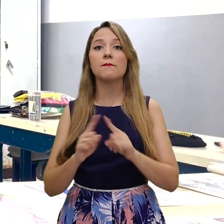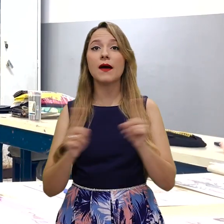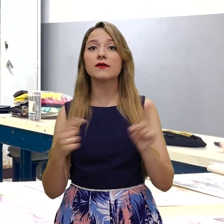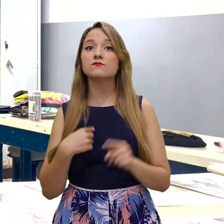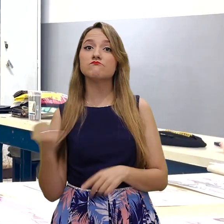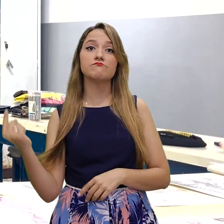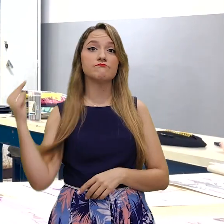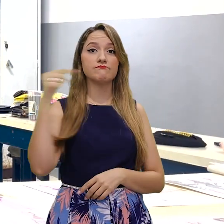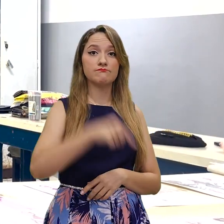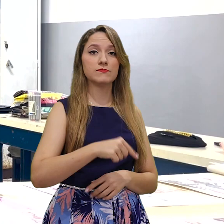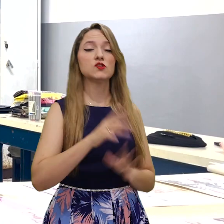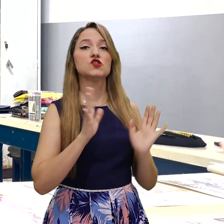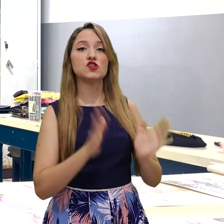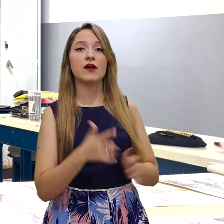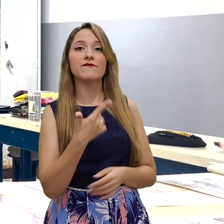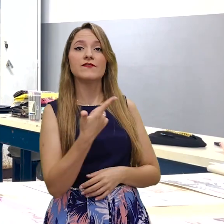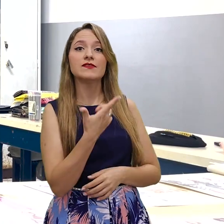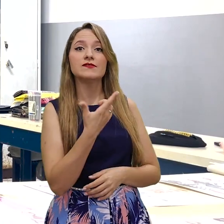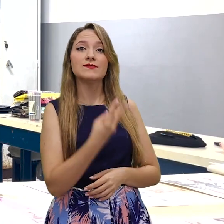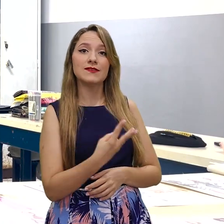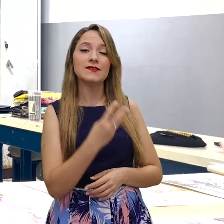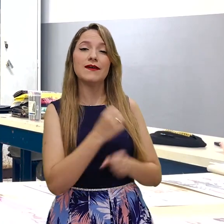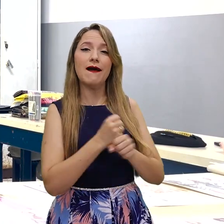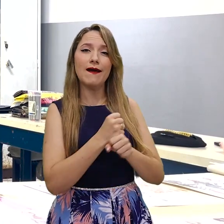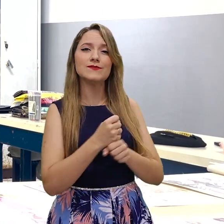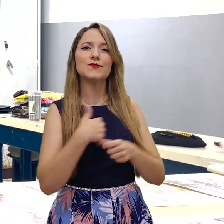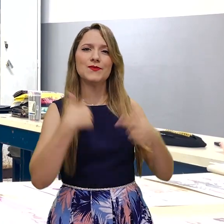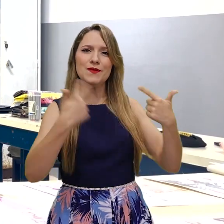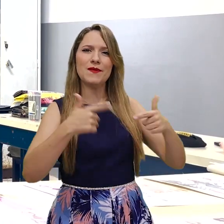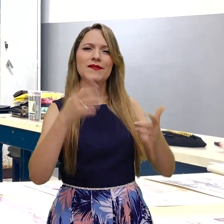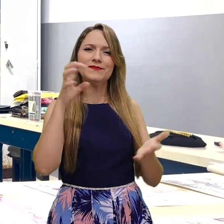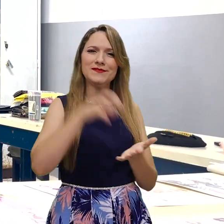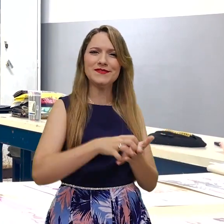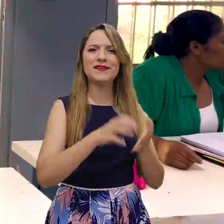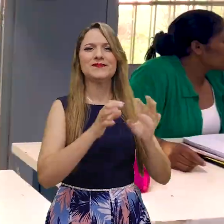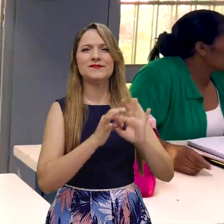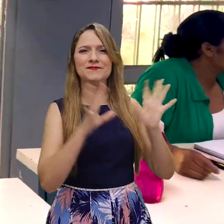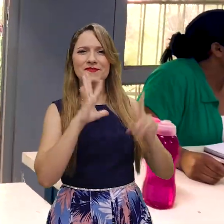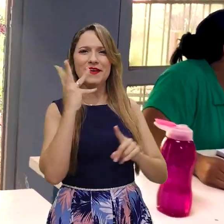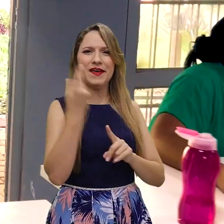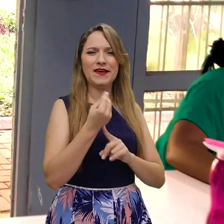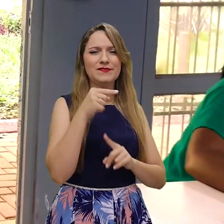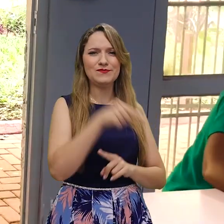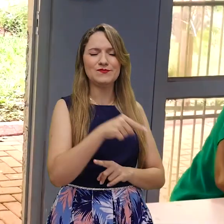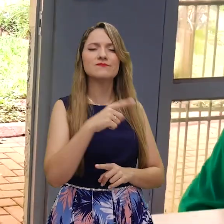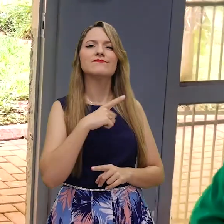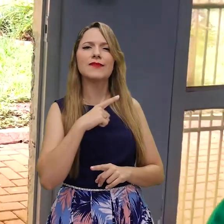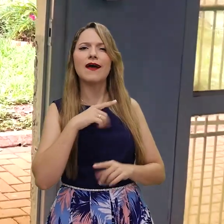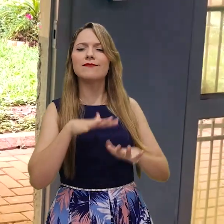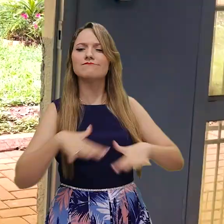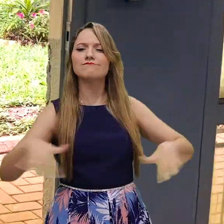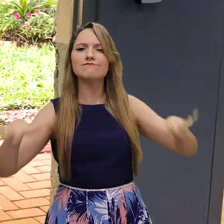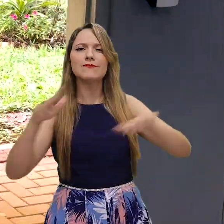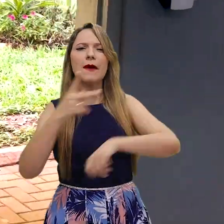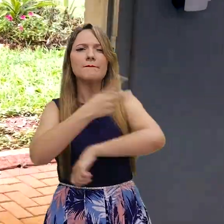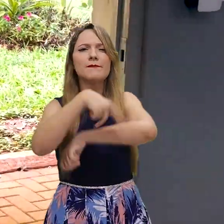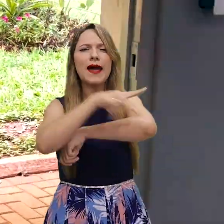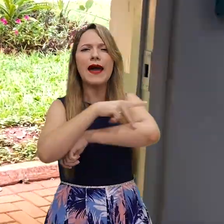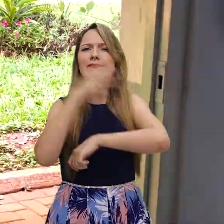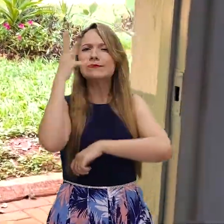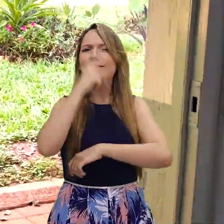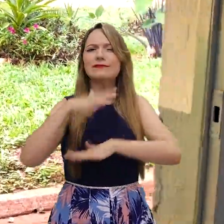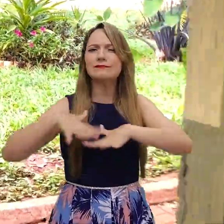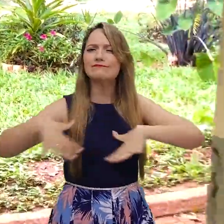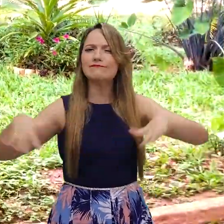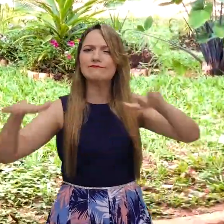aqui nessa casa, que é o Centro Livre de Artes, que fica no Bosque dos Buritis. Eu gosto muito de dizer que aqui é o Bosque Encantado, porque